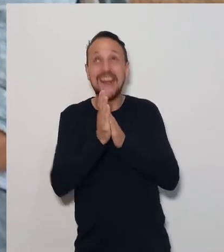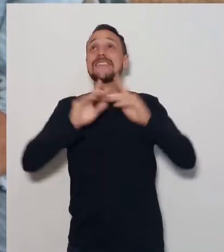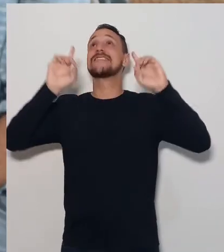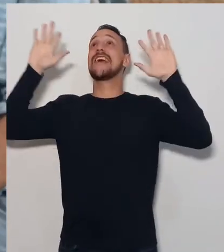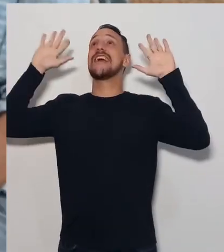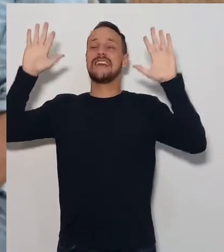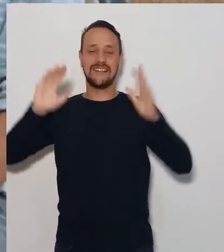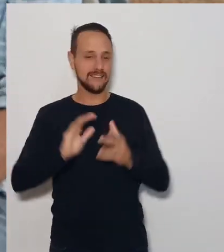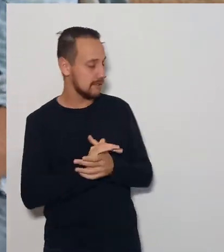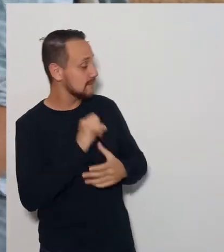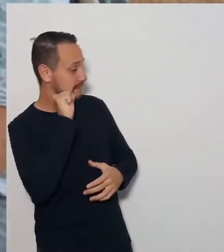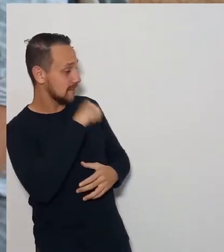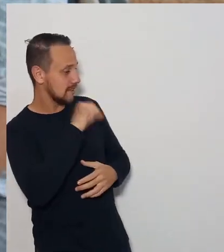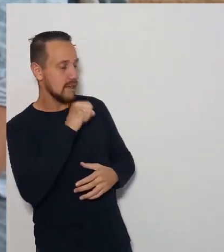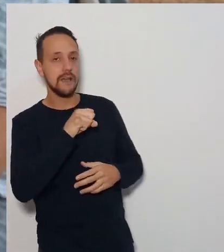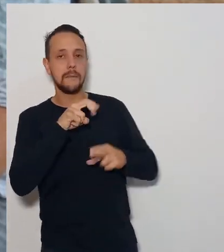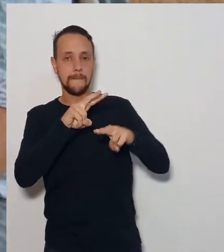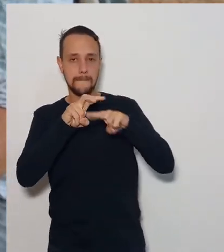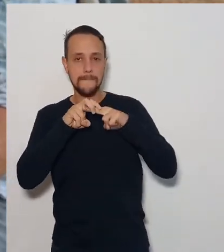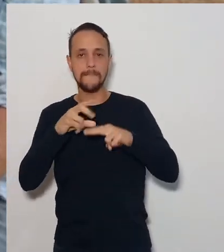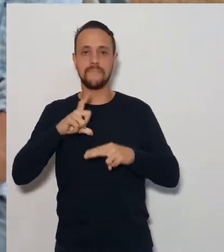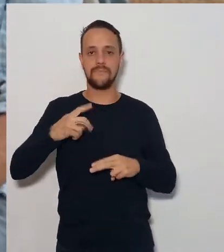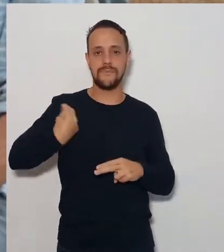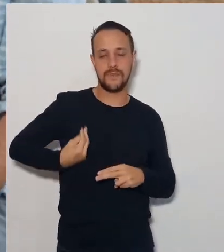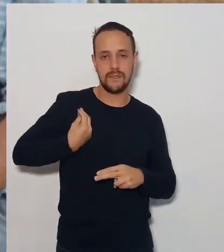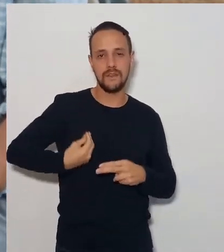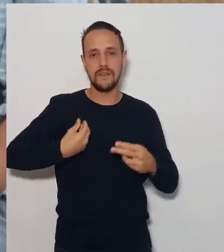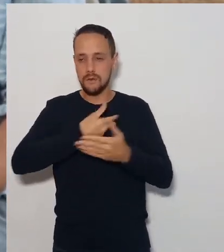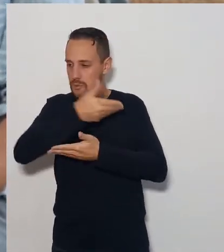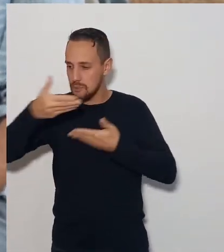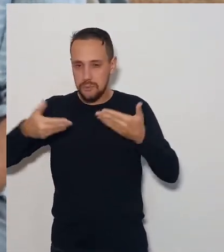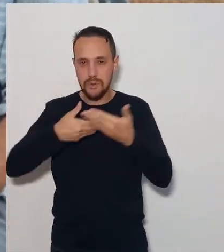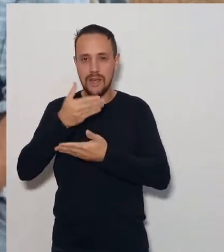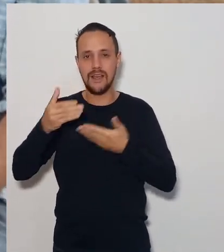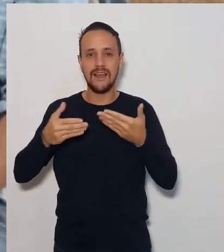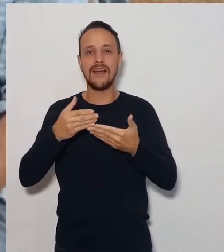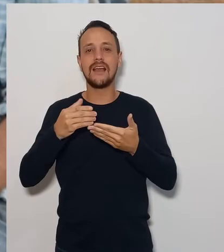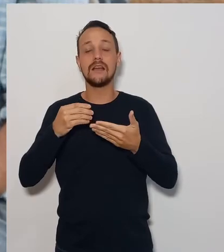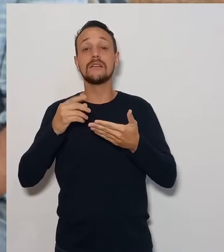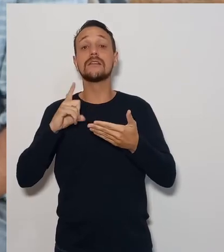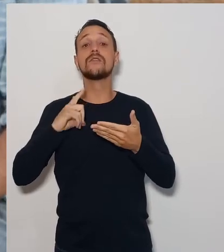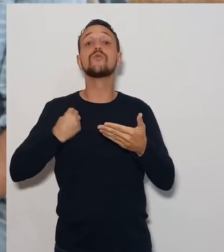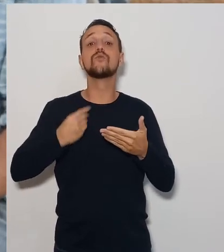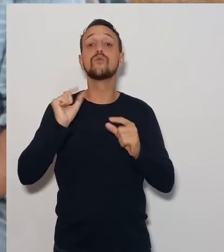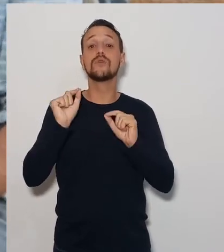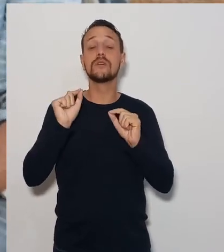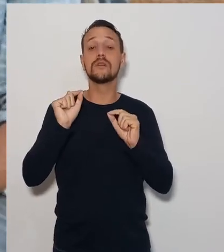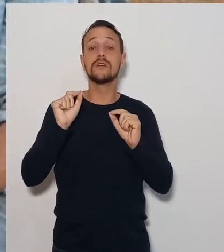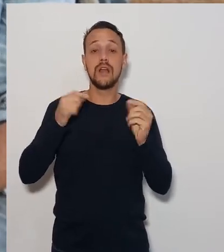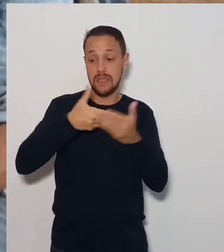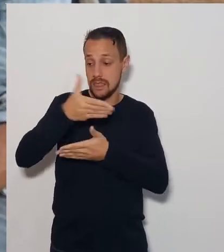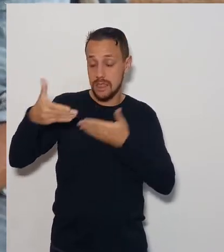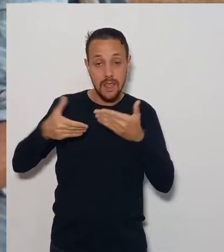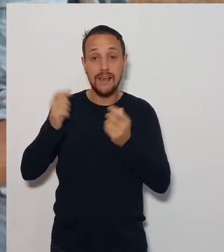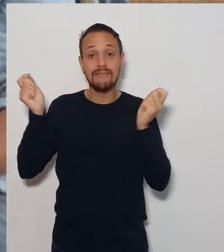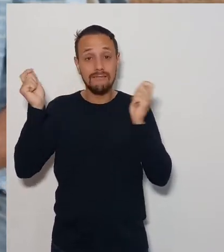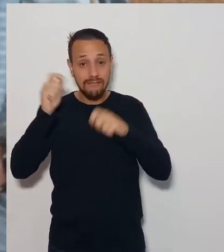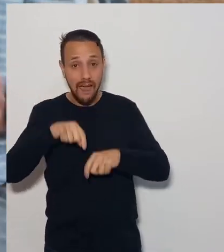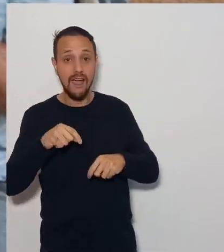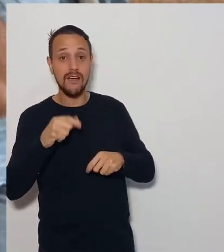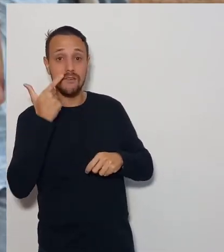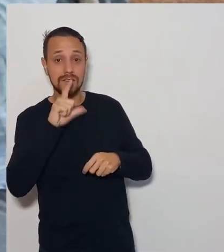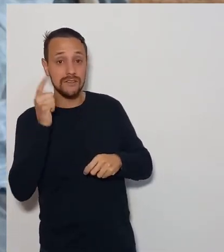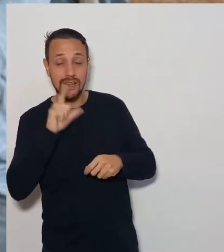mulher? Agora inventaram a tal da flexibilização, um trem assim, bonito esse termo. E aí, tchau, agora não é pra